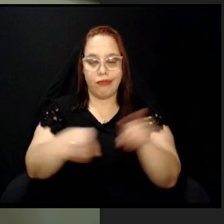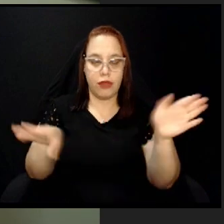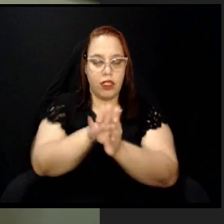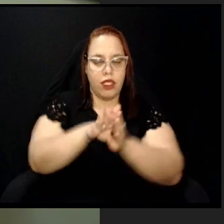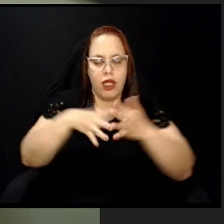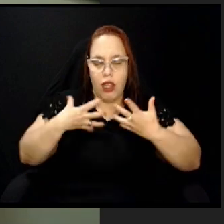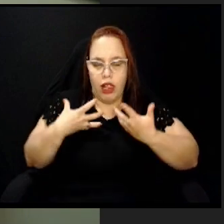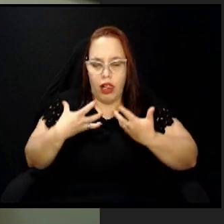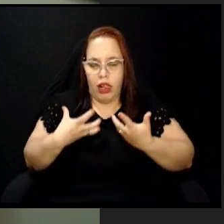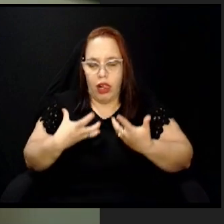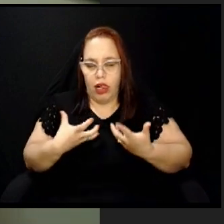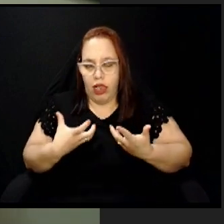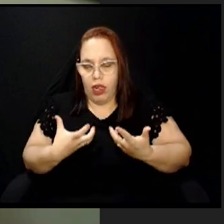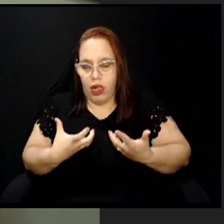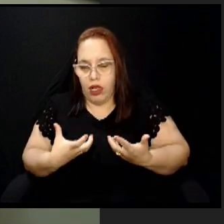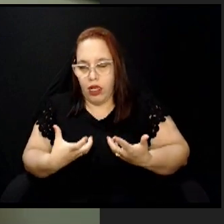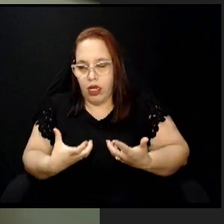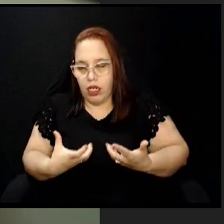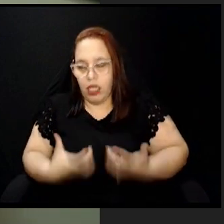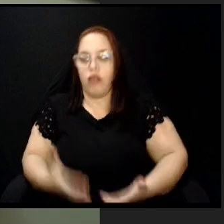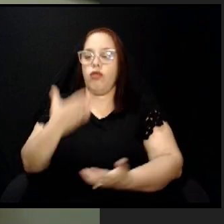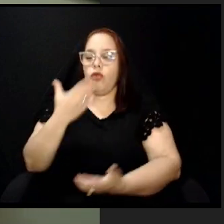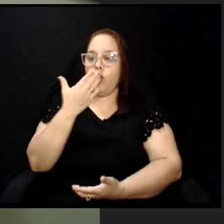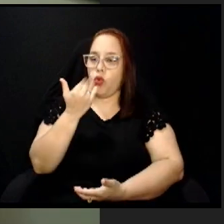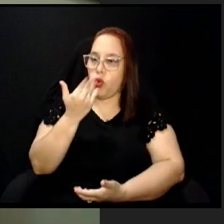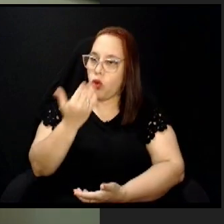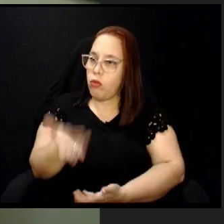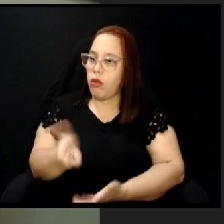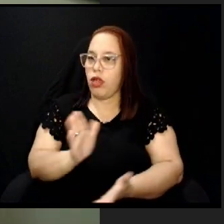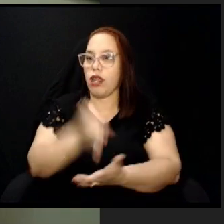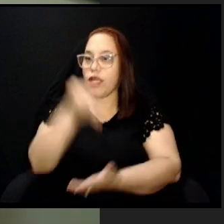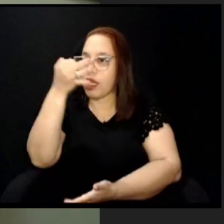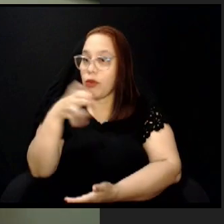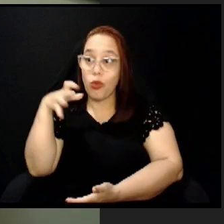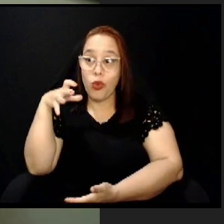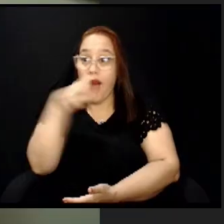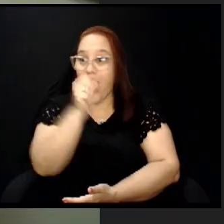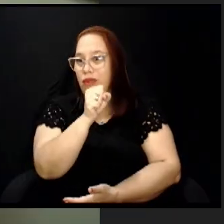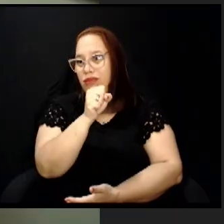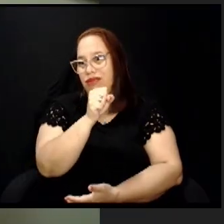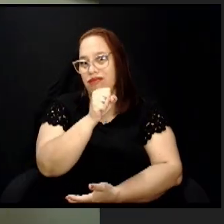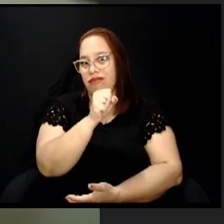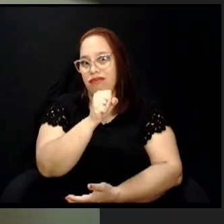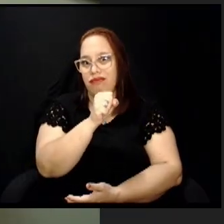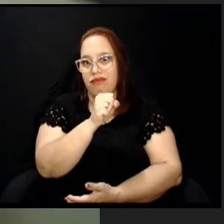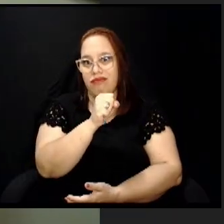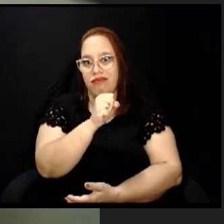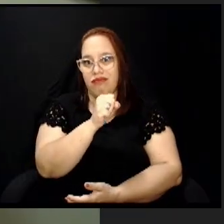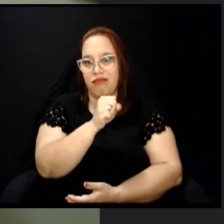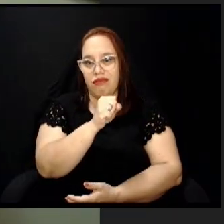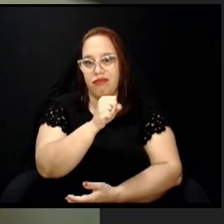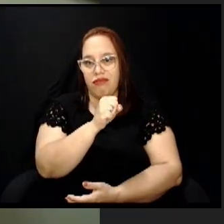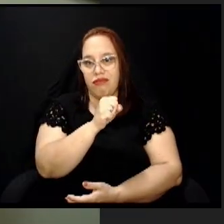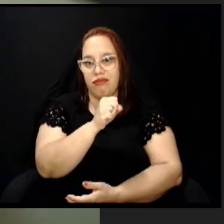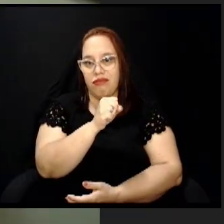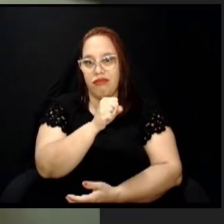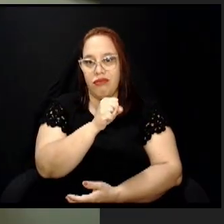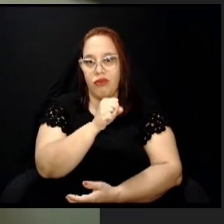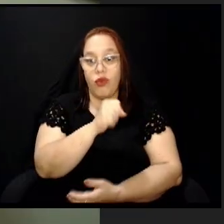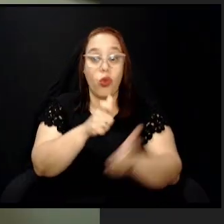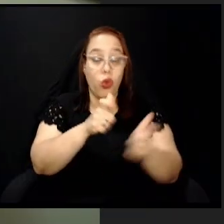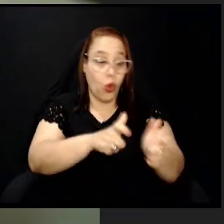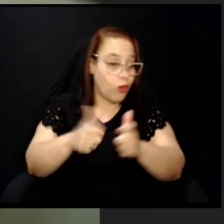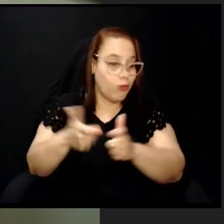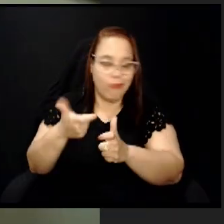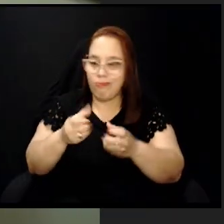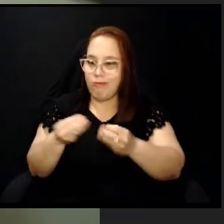muito cansados e eles têm que fazer essa reposição alimentar muito rápido também. E aí, por conta da situação do local,